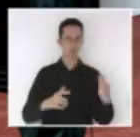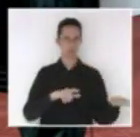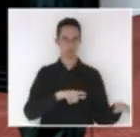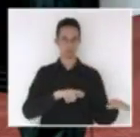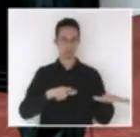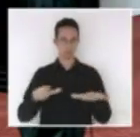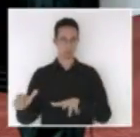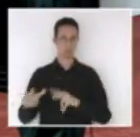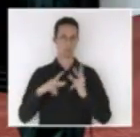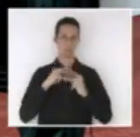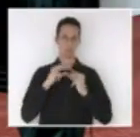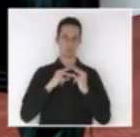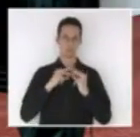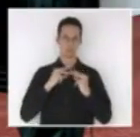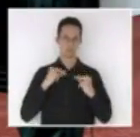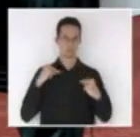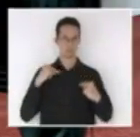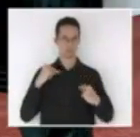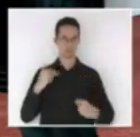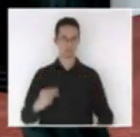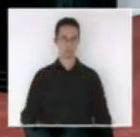farroupilha.